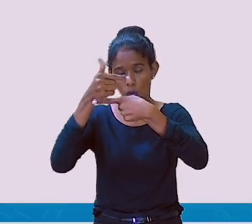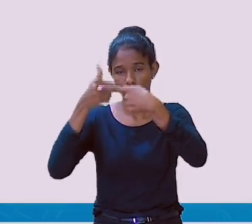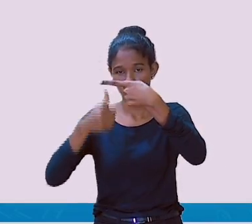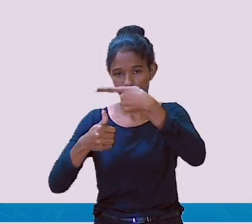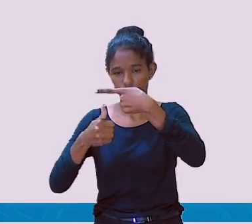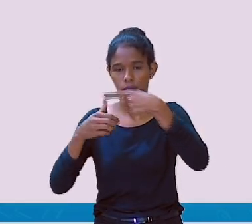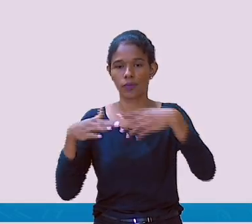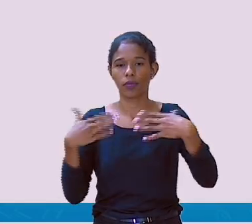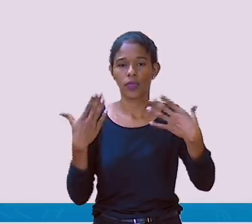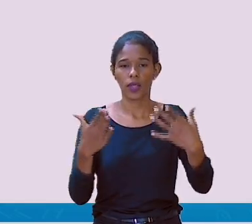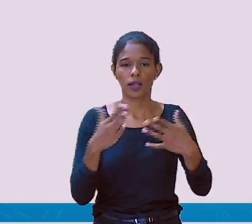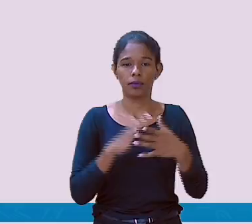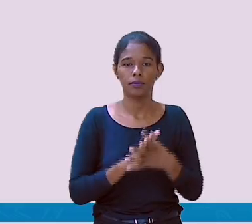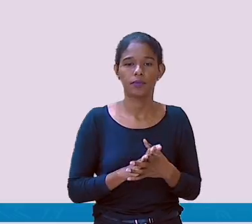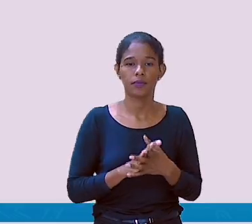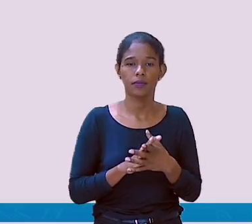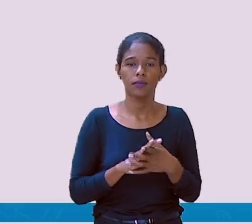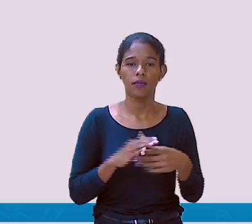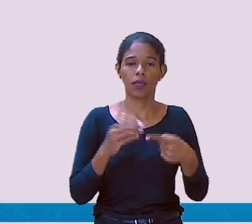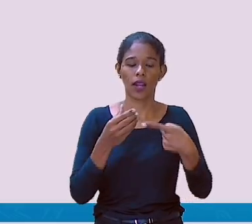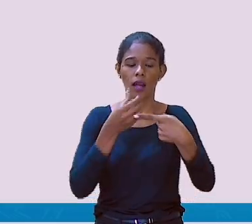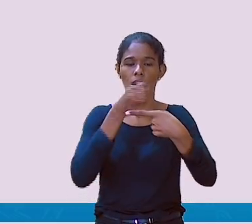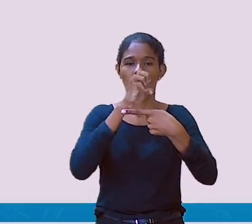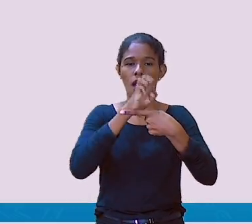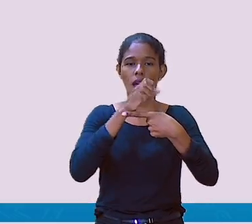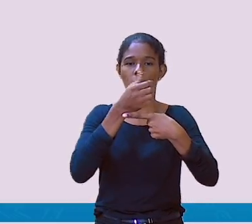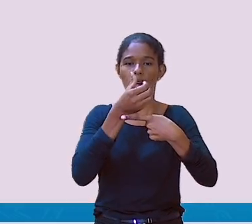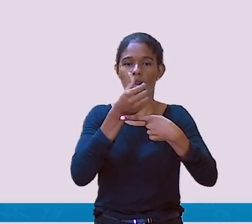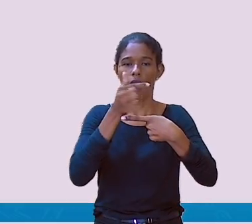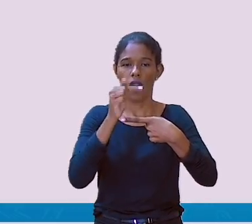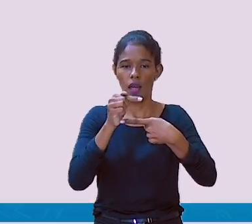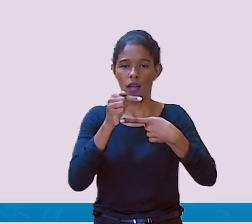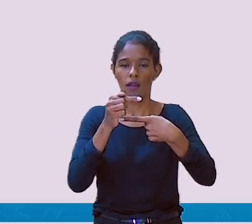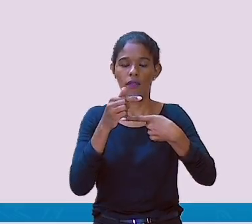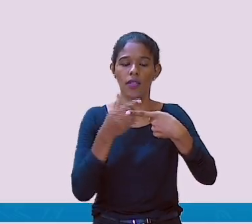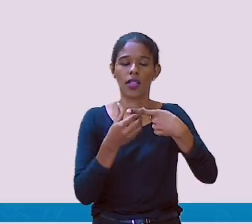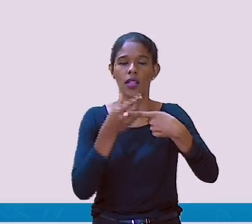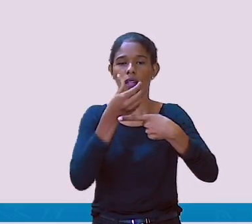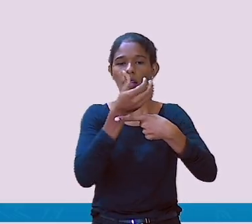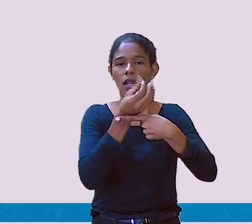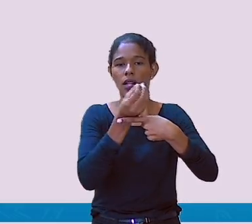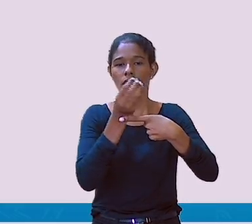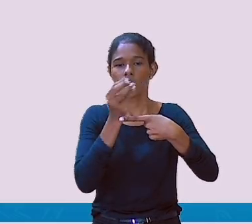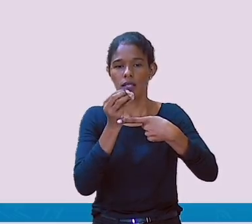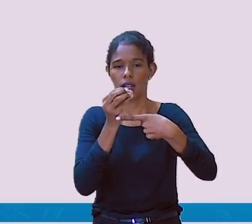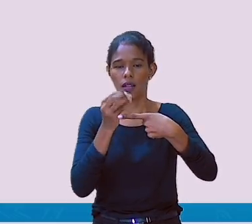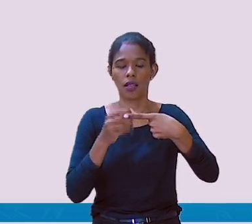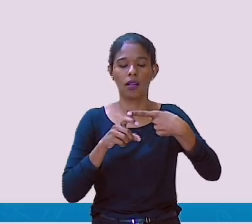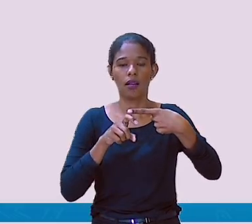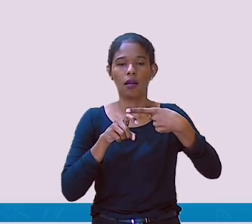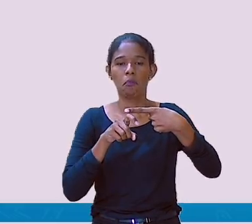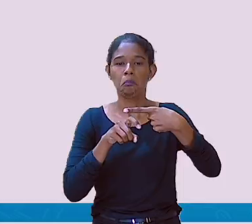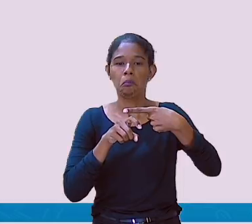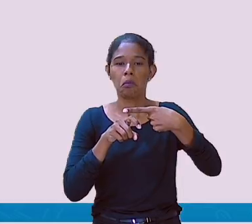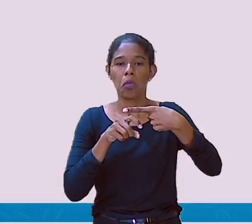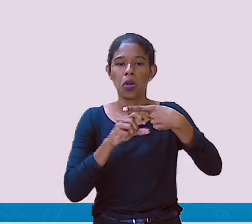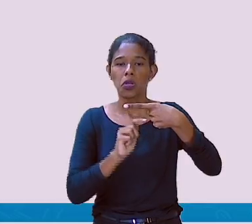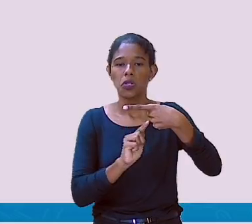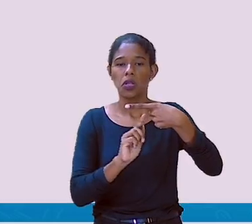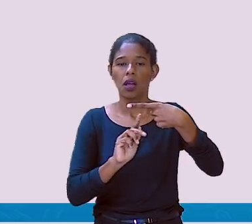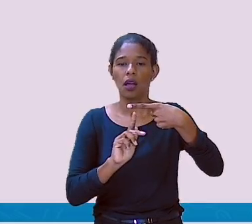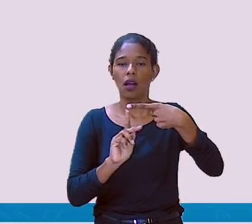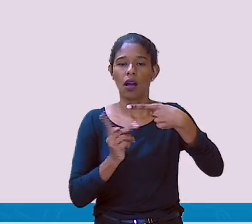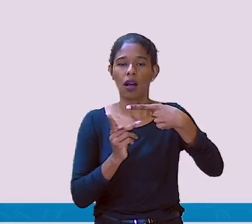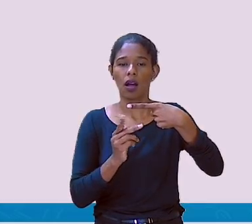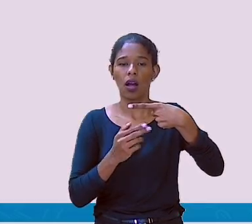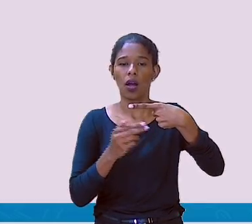60. O GH é X. 2 está para 1. Lembra da regrinha?